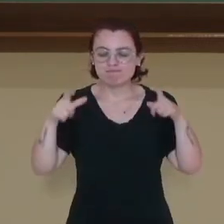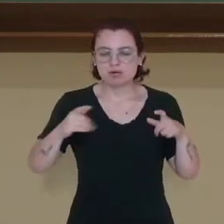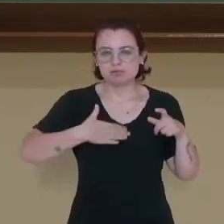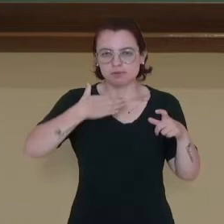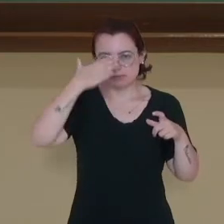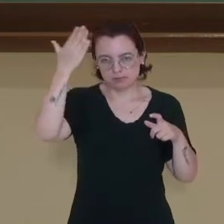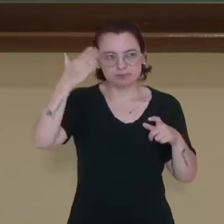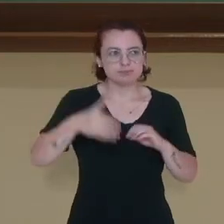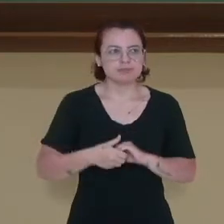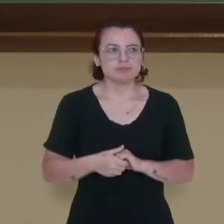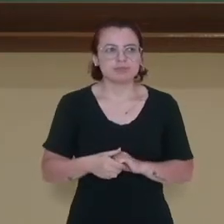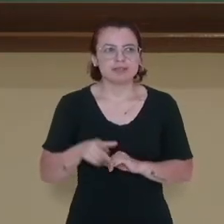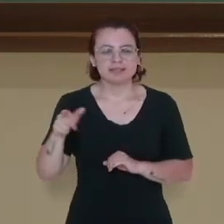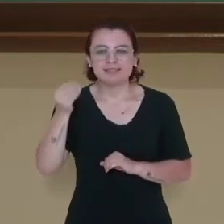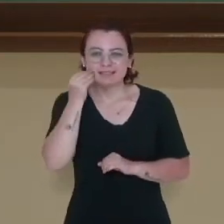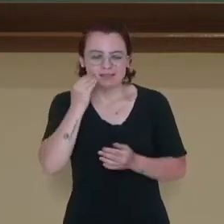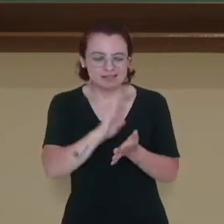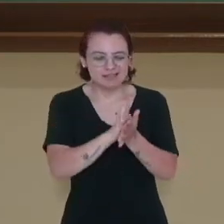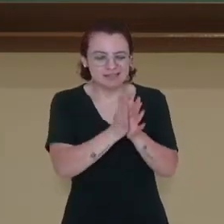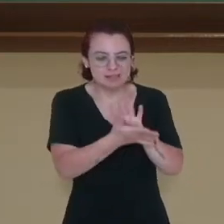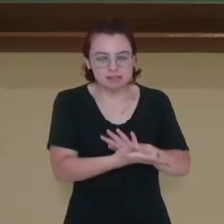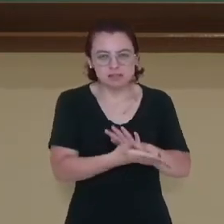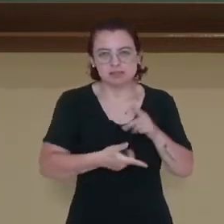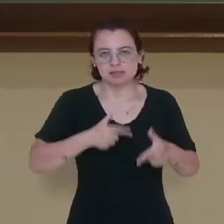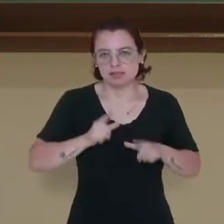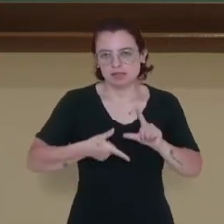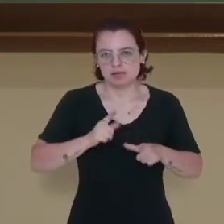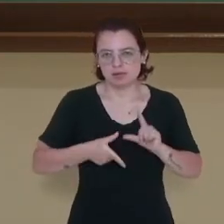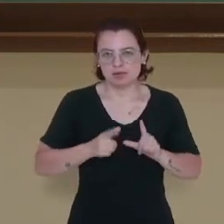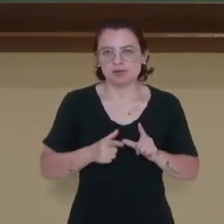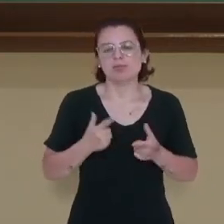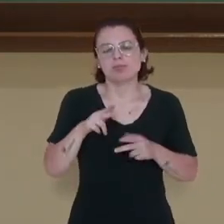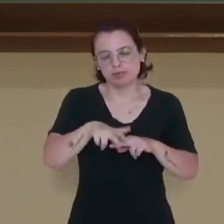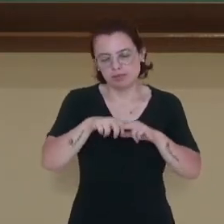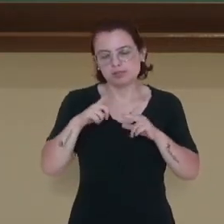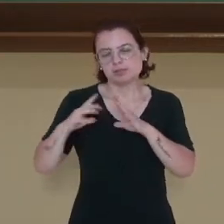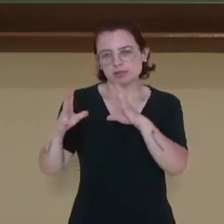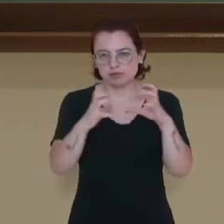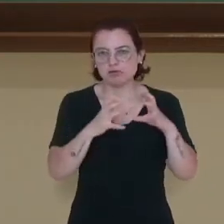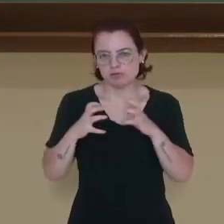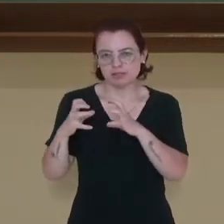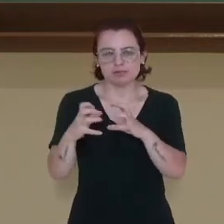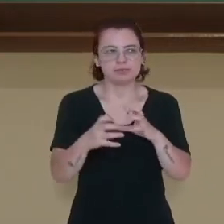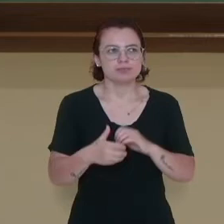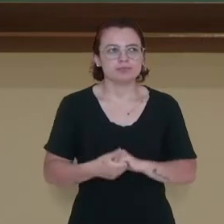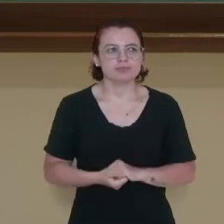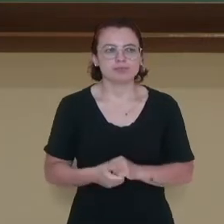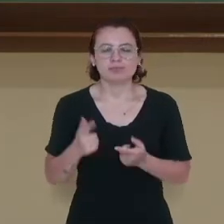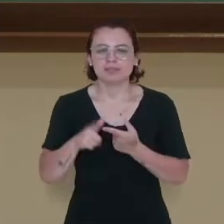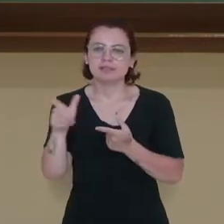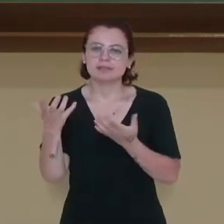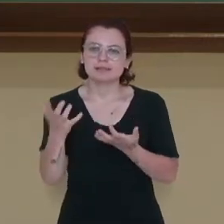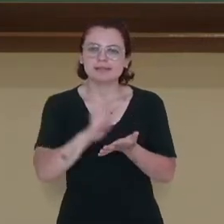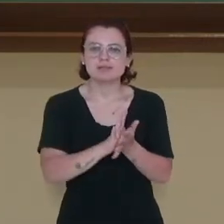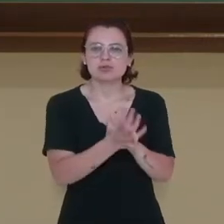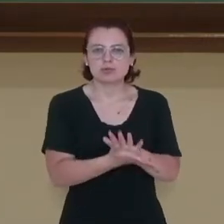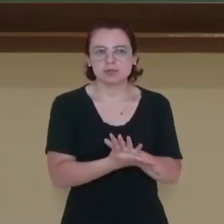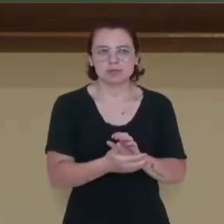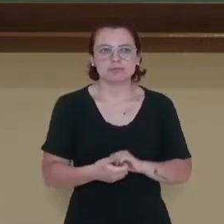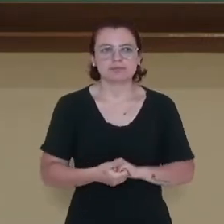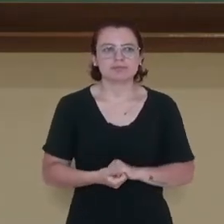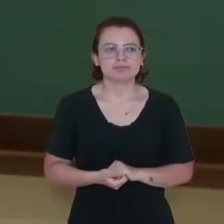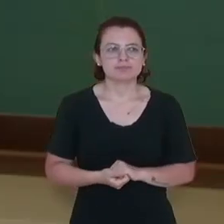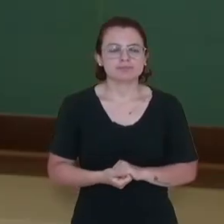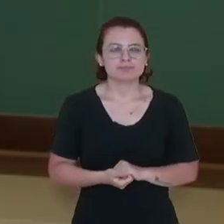então, tentam destruir Israel, né? Por isso que Israel atualmente tem esse conflito aí com os povos árabes na região. Por exemplo,